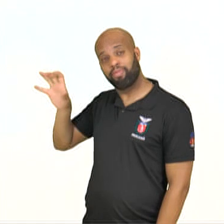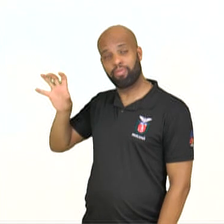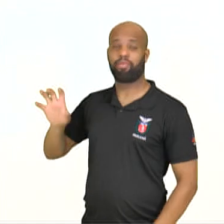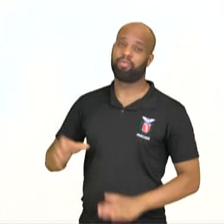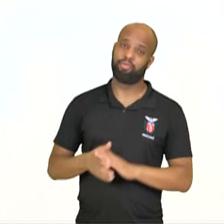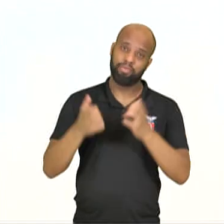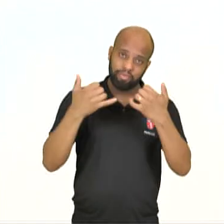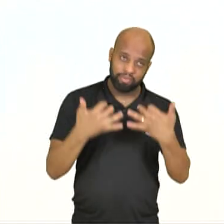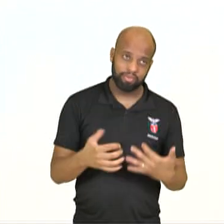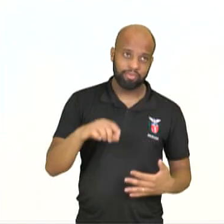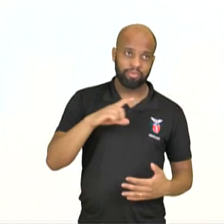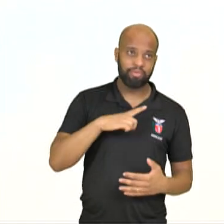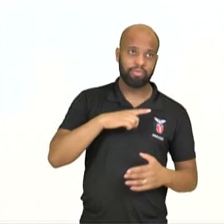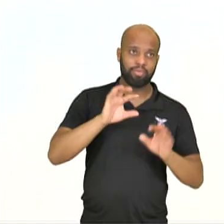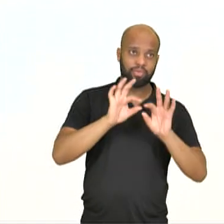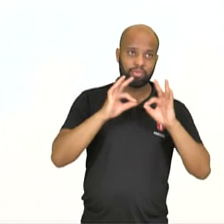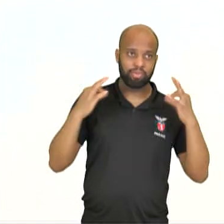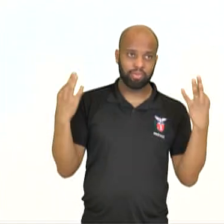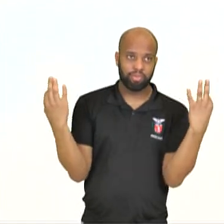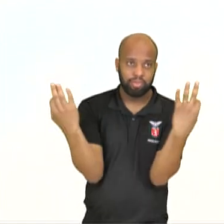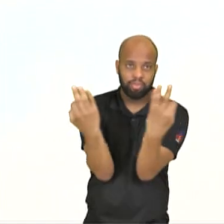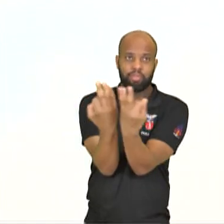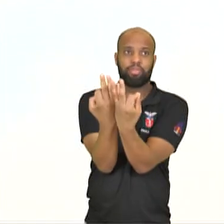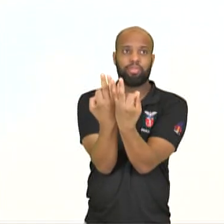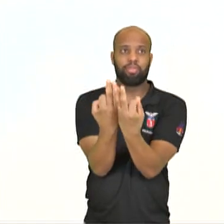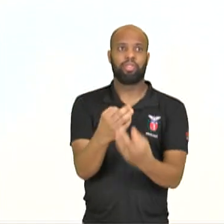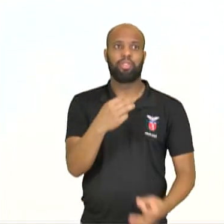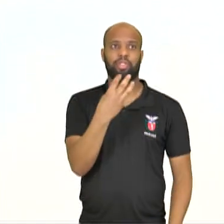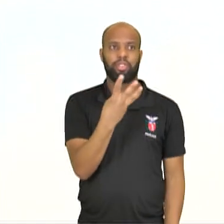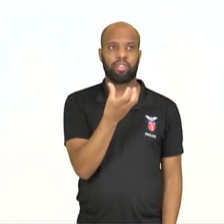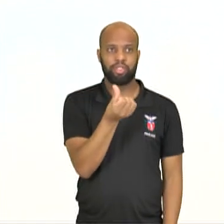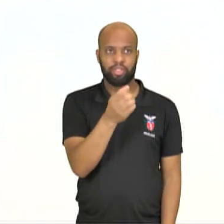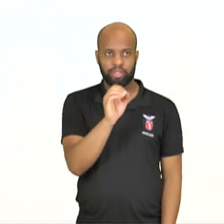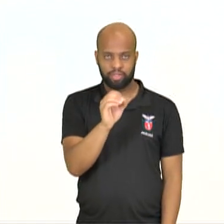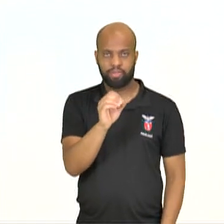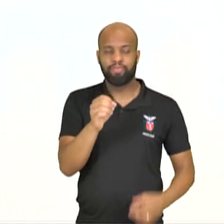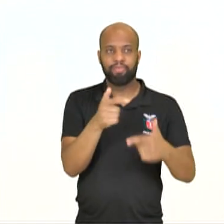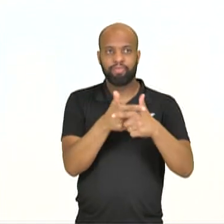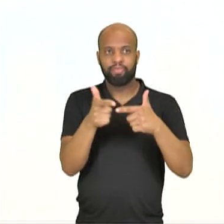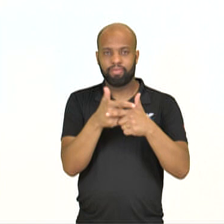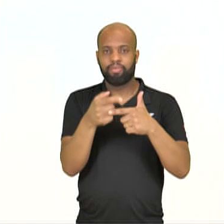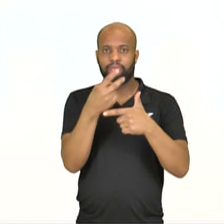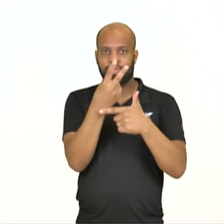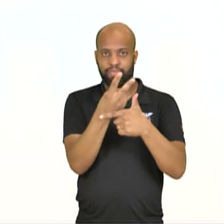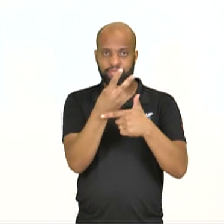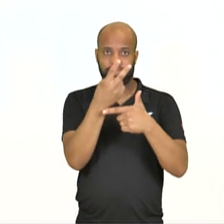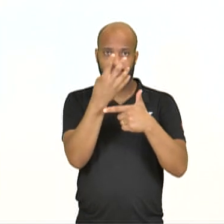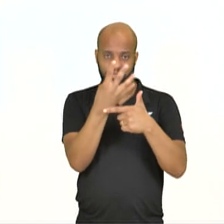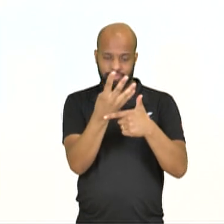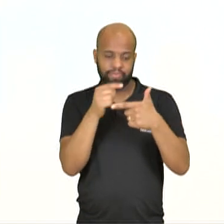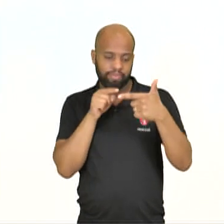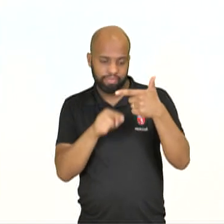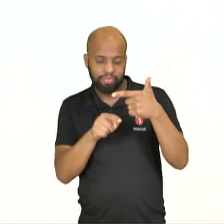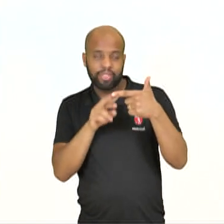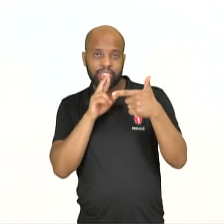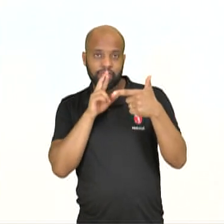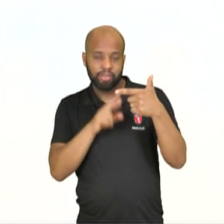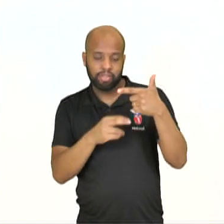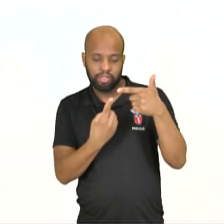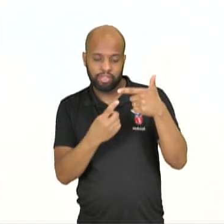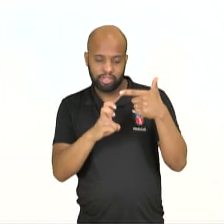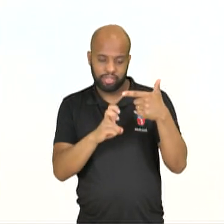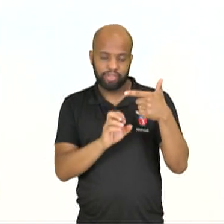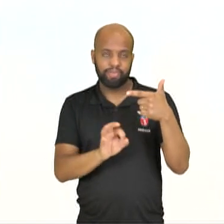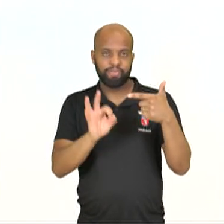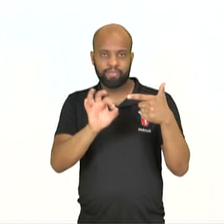tela. 360 dividido por 24 igual a 15 graus por hora. Observe que nós